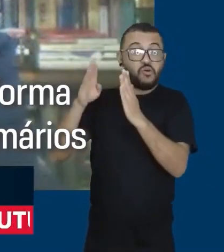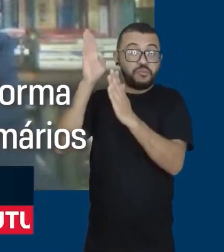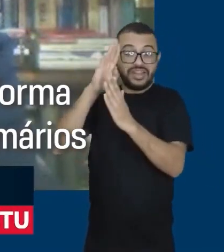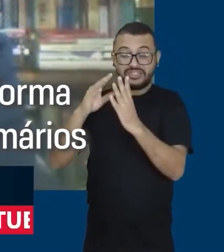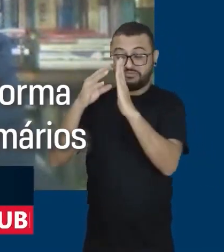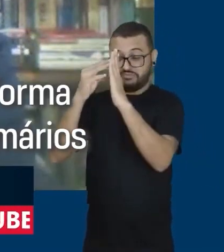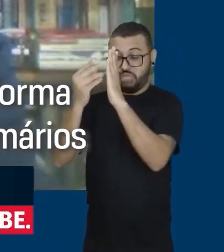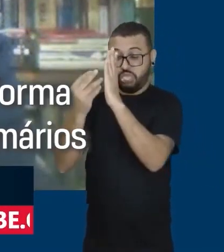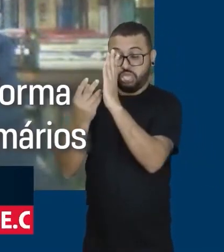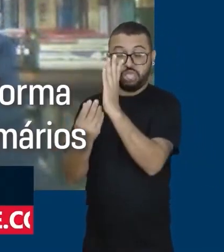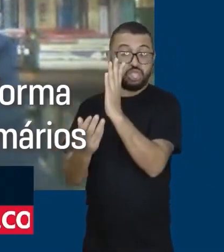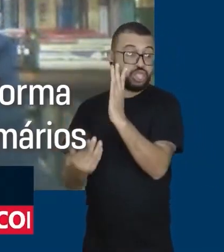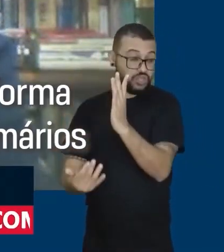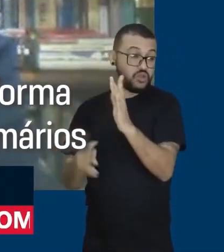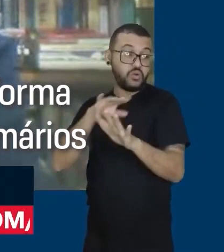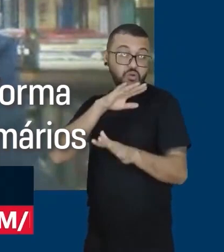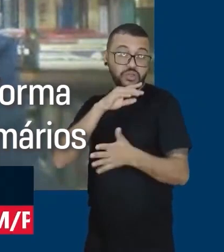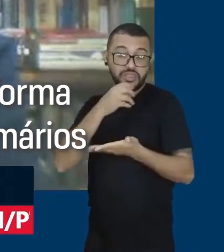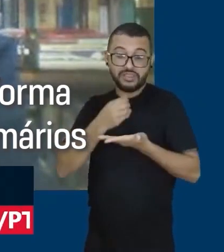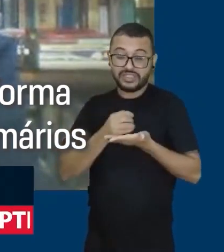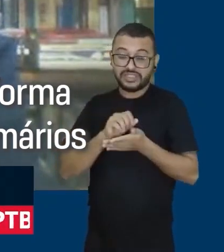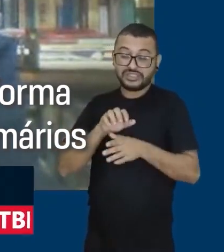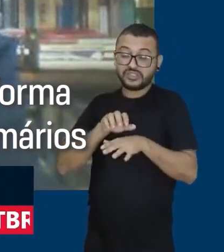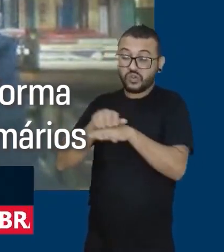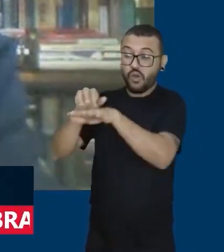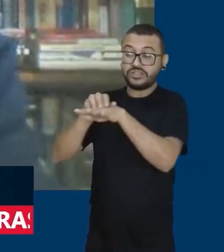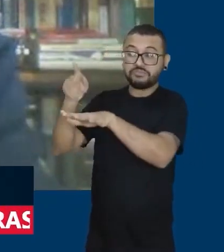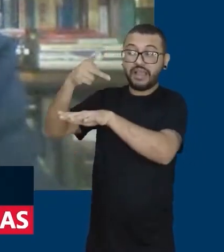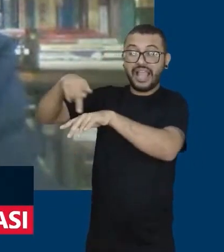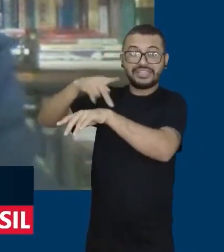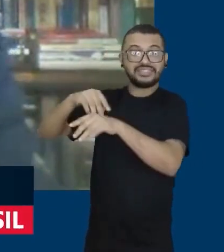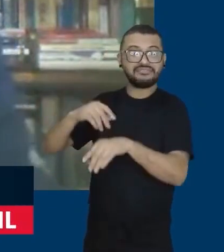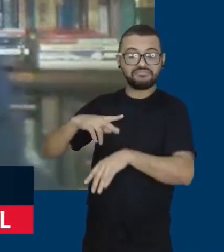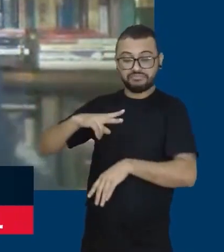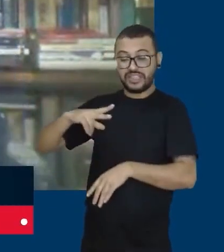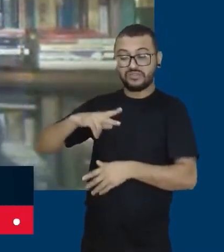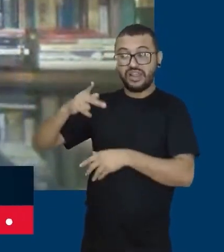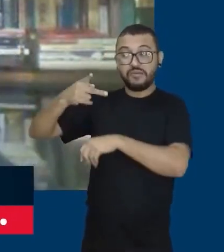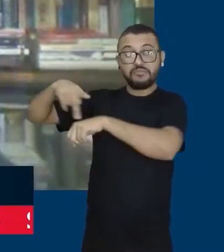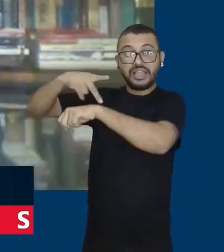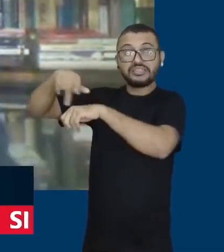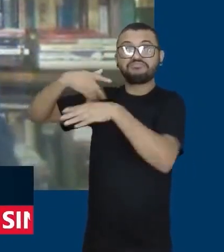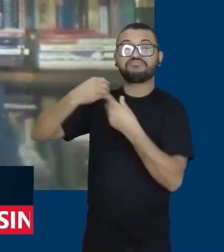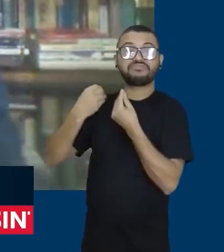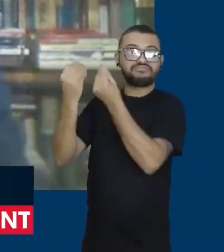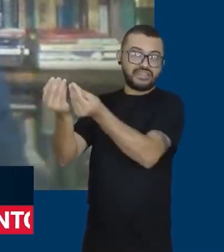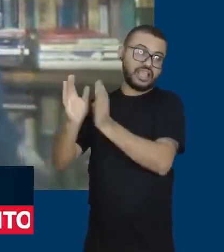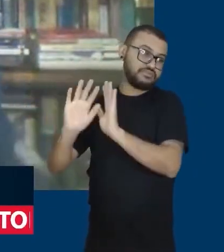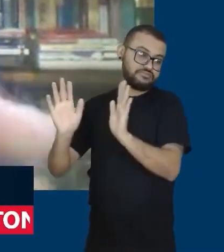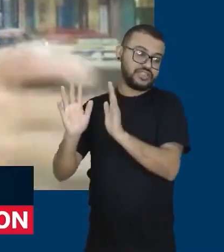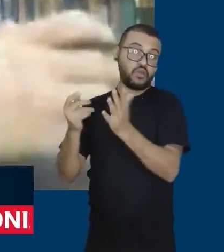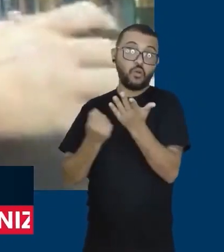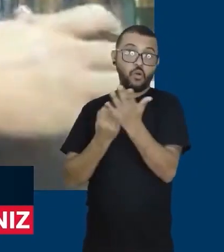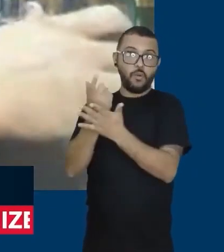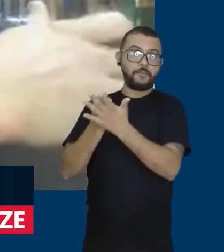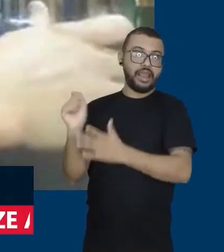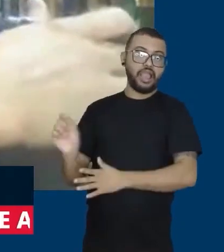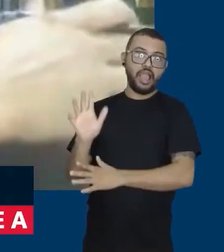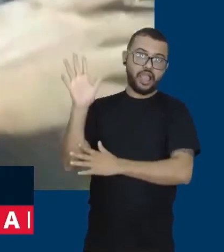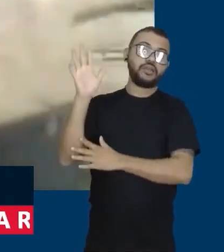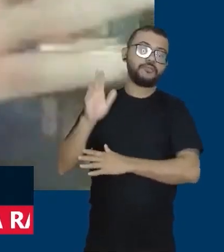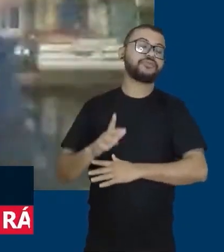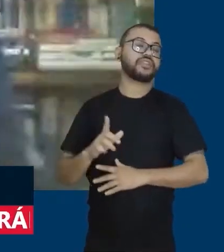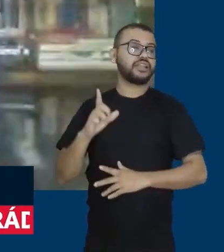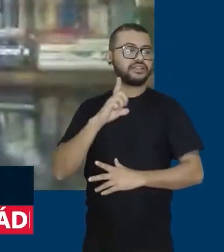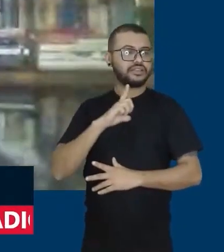virar uma plataforma exportadora de produtos primários e compradora de produtos industrializados. Vai haver um processo